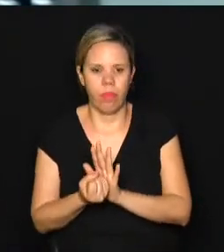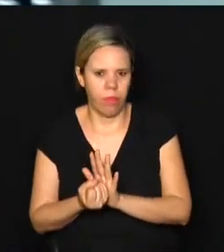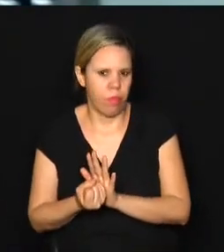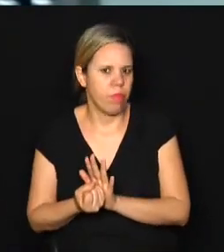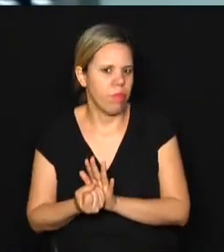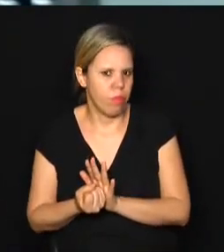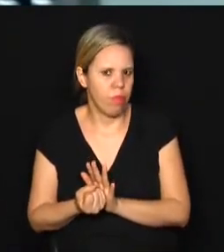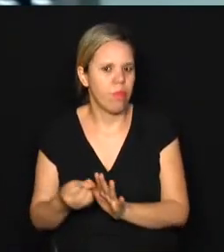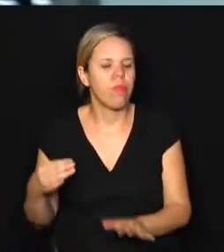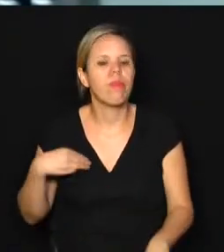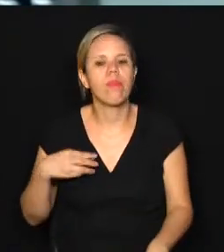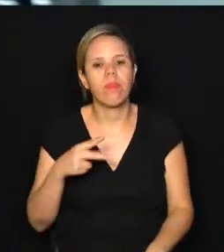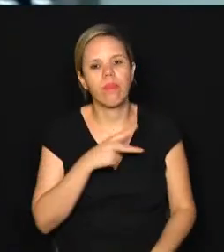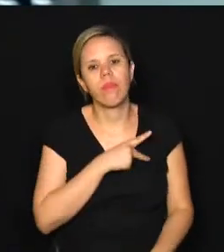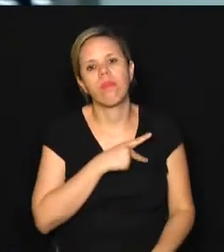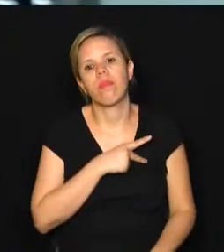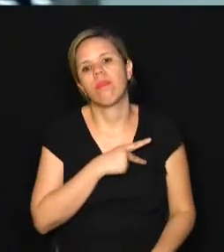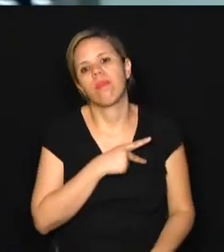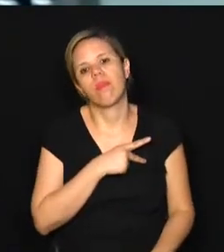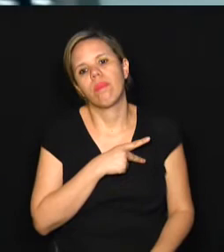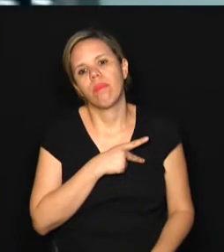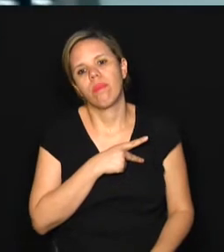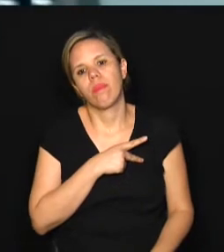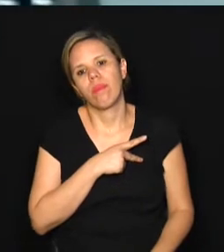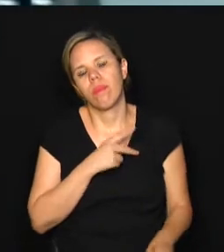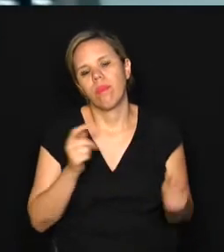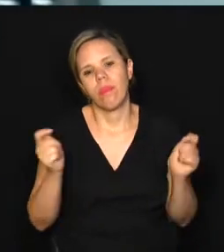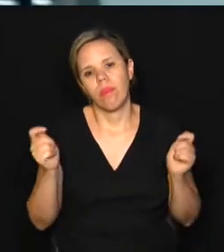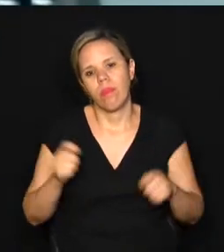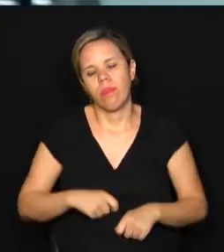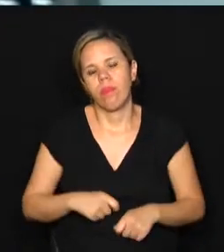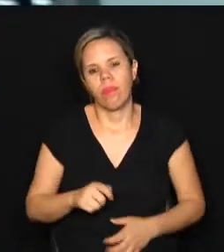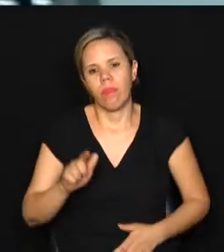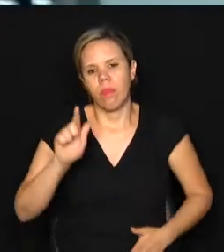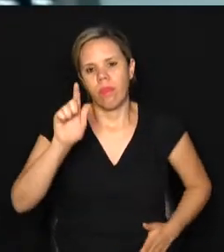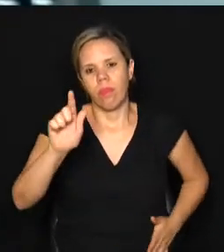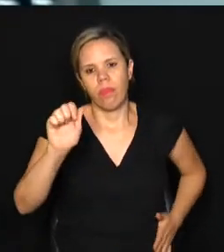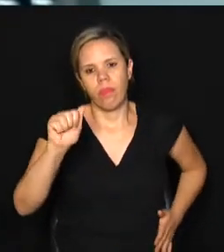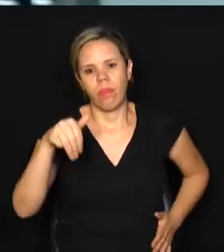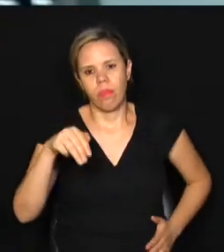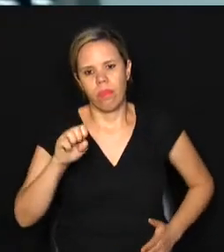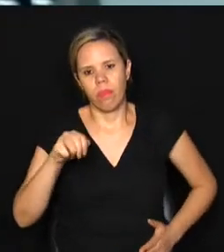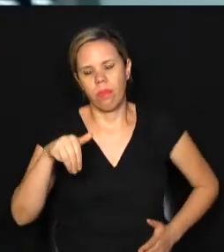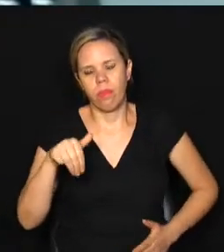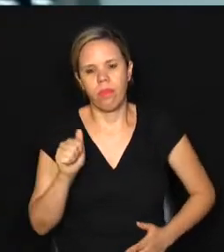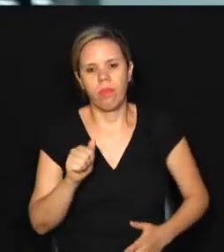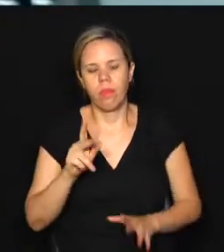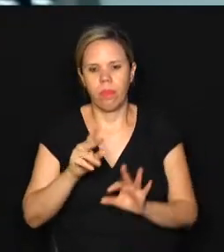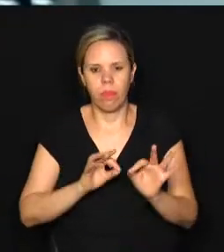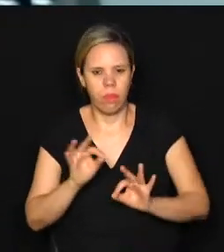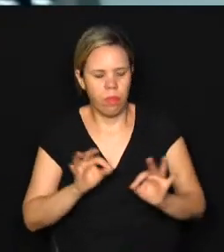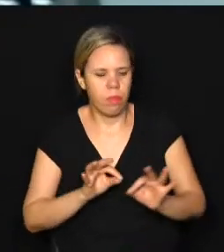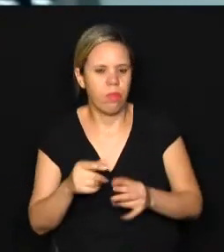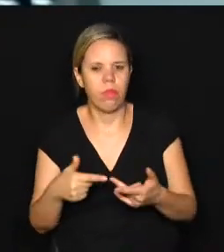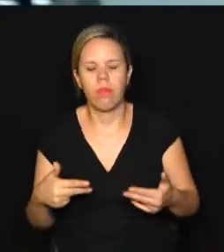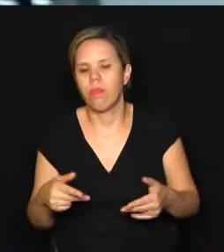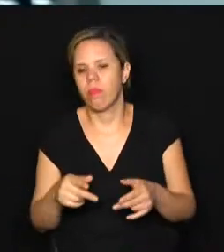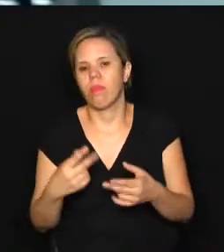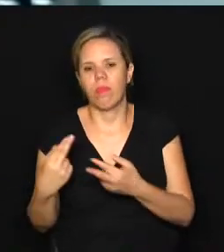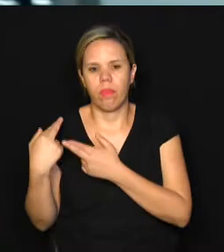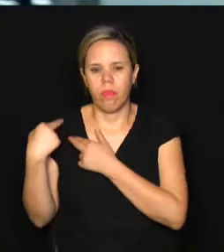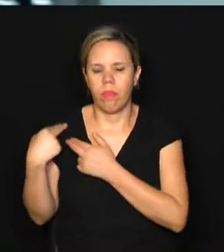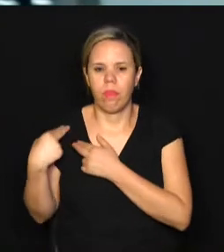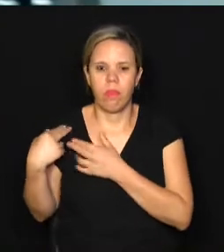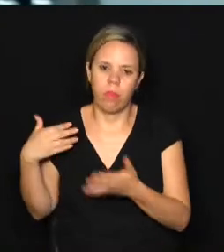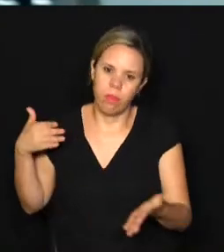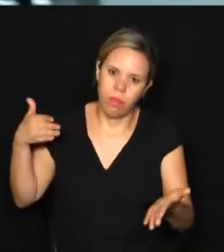no Ministério Público, possivelmente no GAEMA, porque é quem está tratando já das questões de barramento